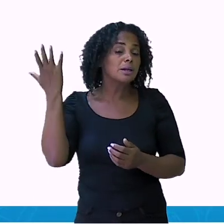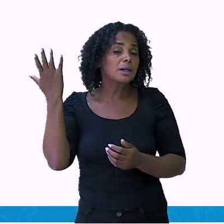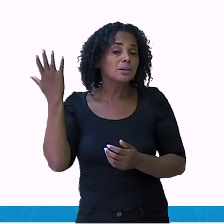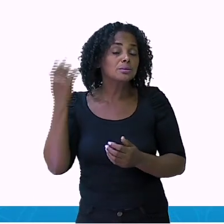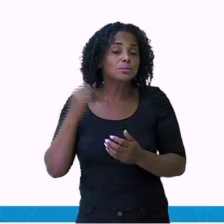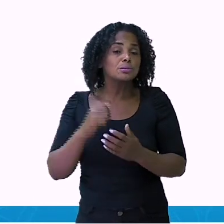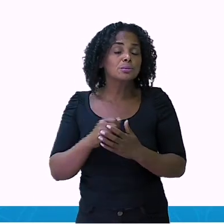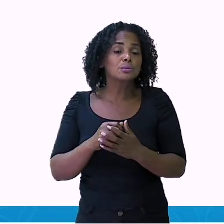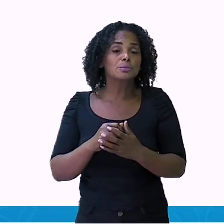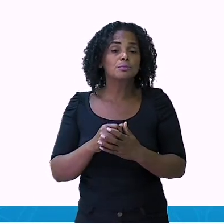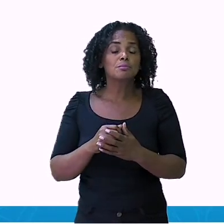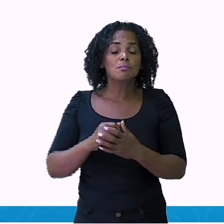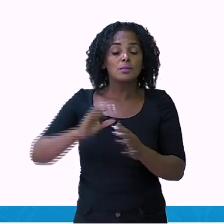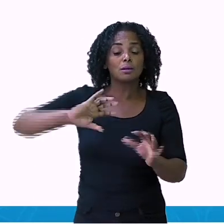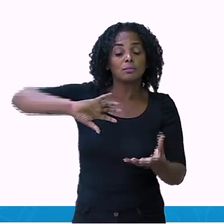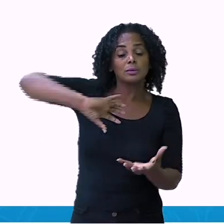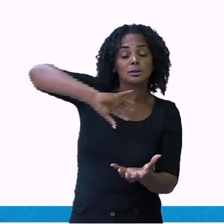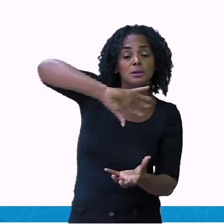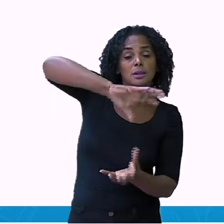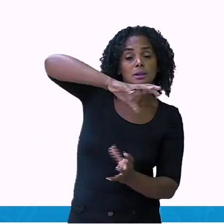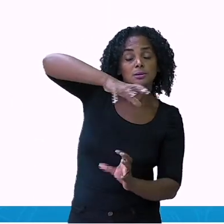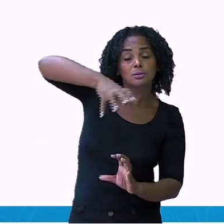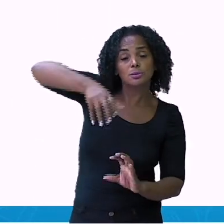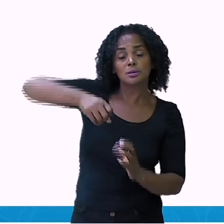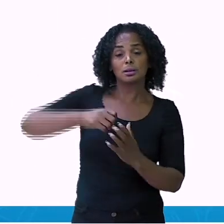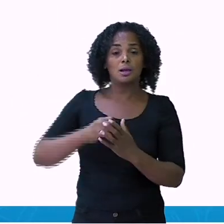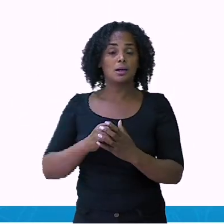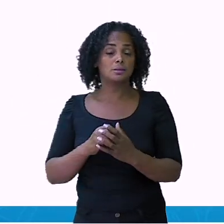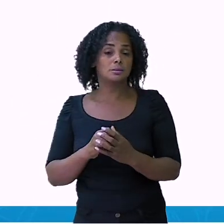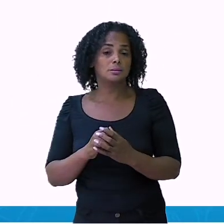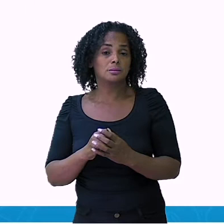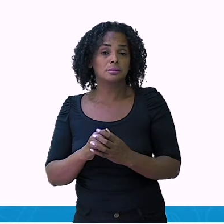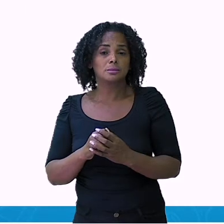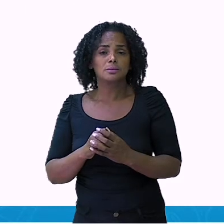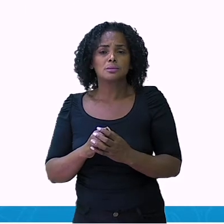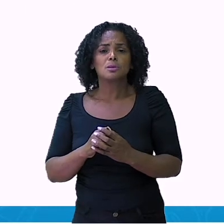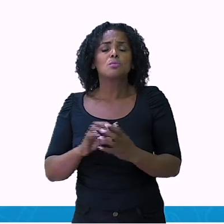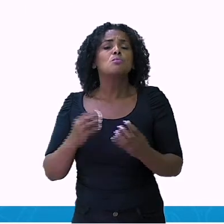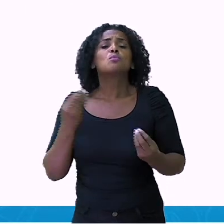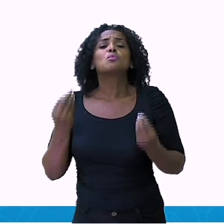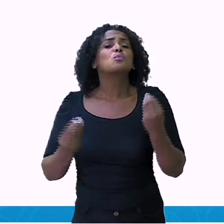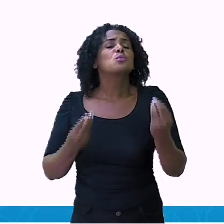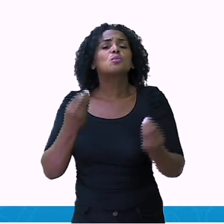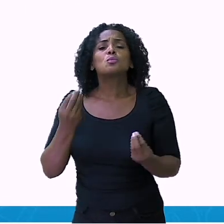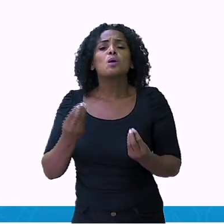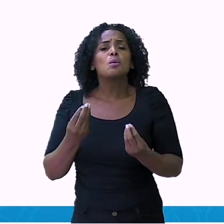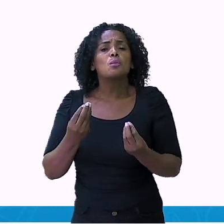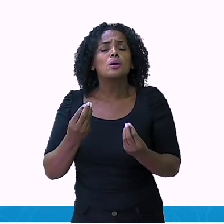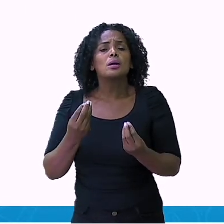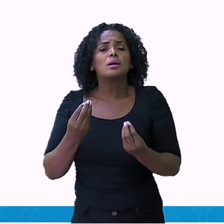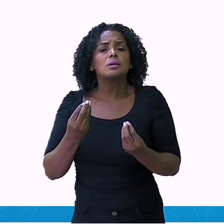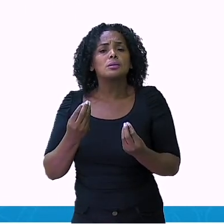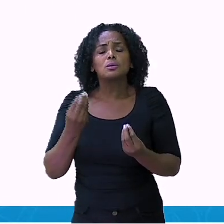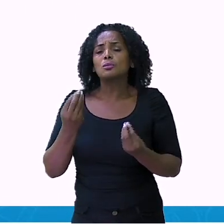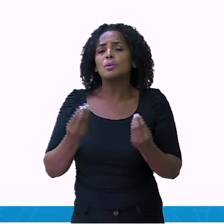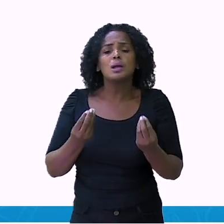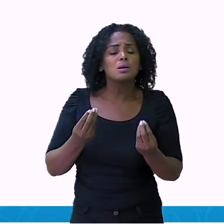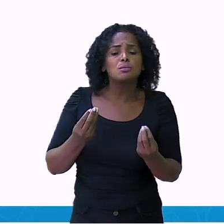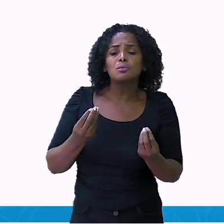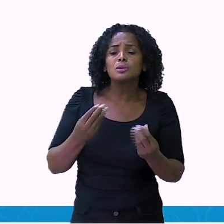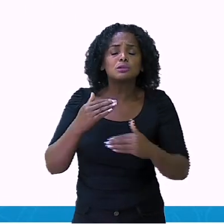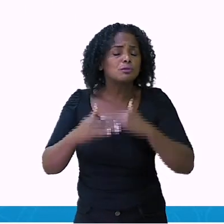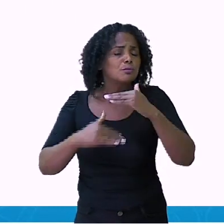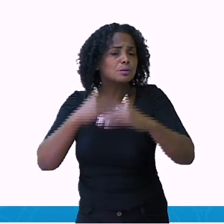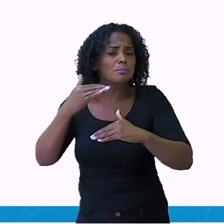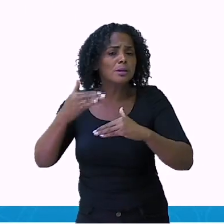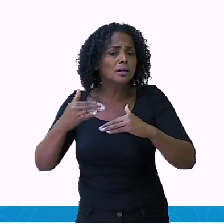e principalmente os econômicos. Qual acontecimento internacional está em alta e todo mundo está falando? É